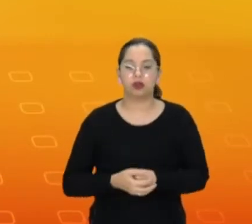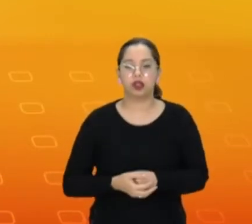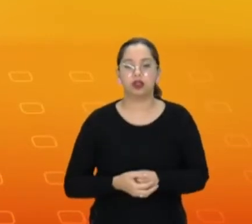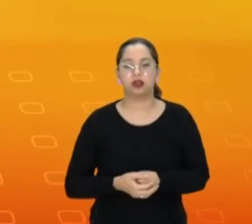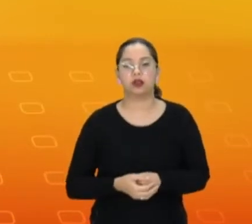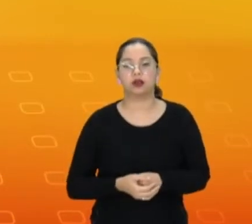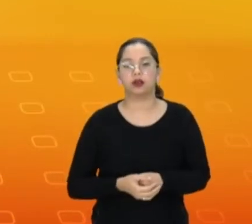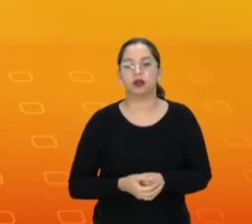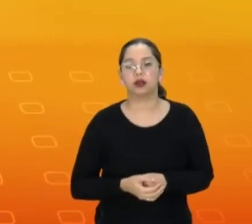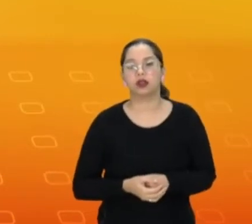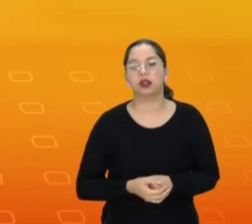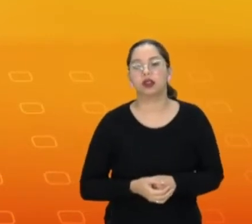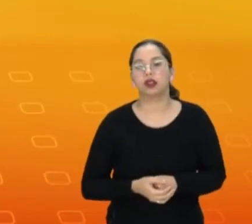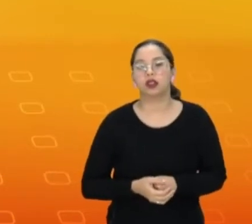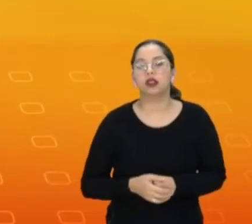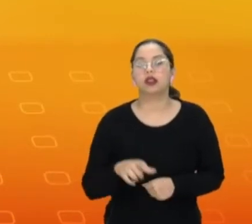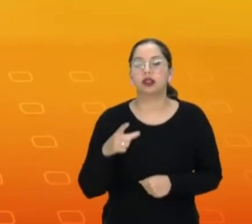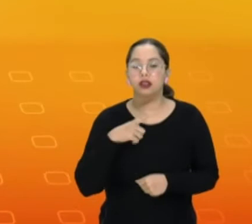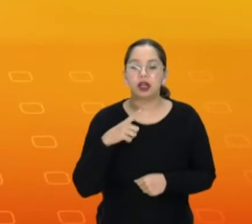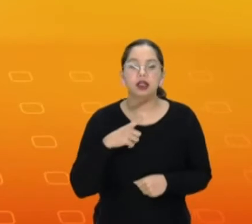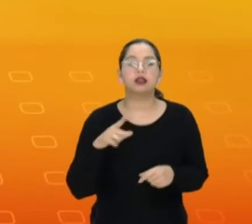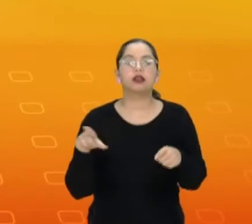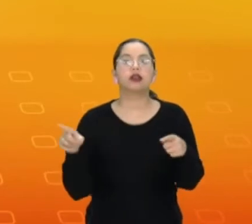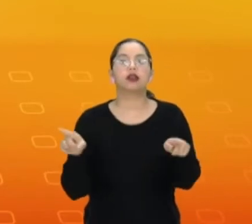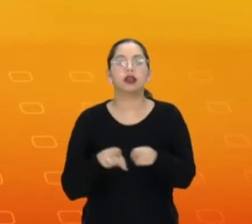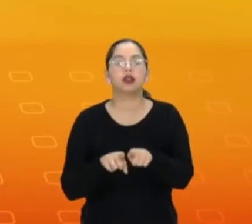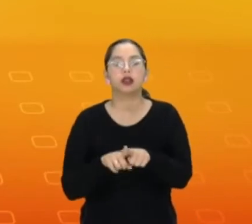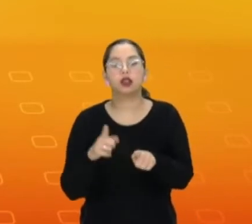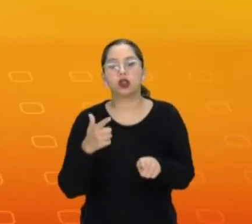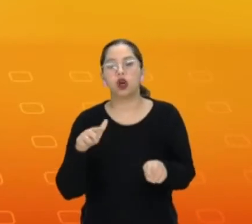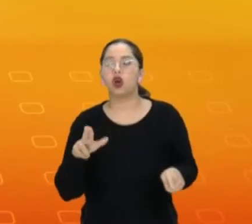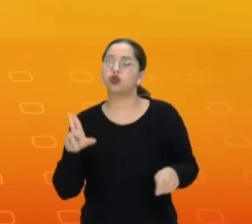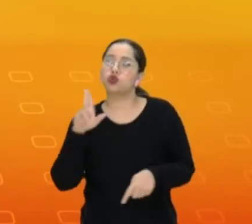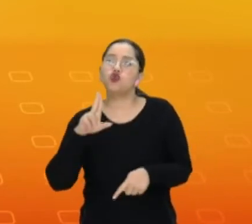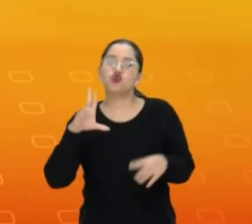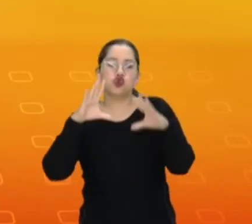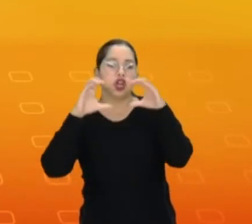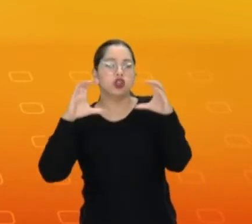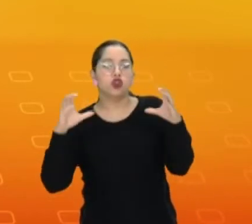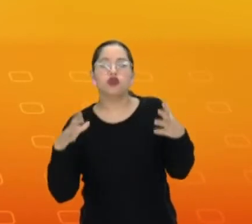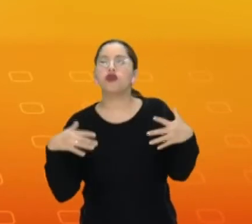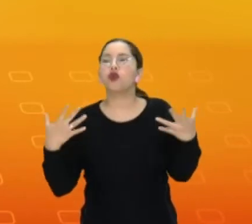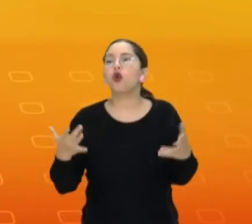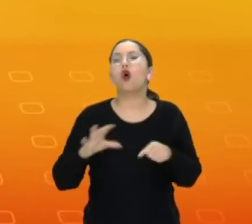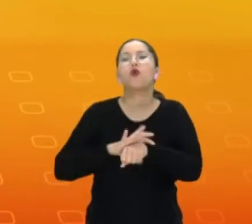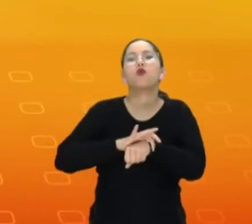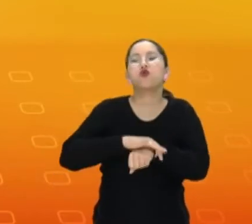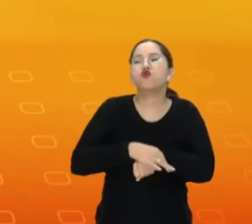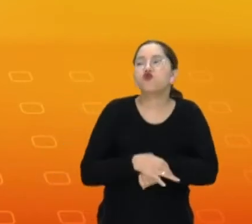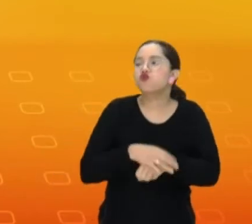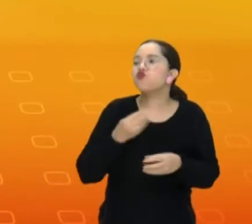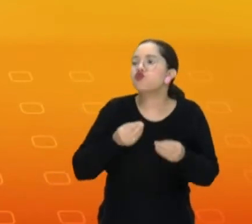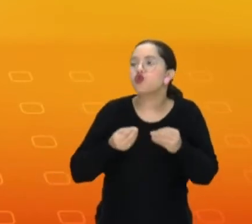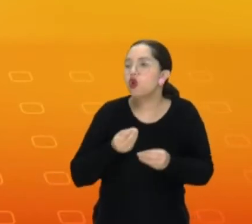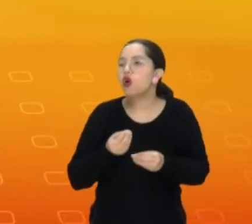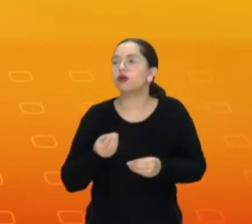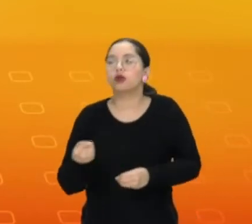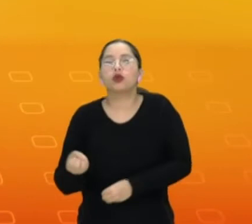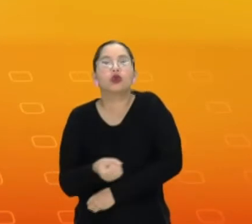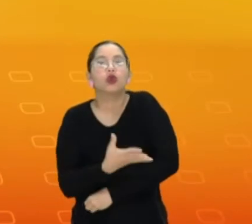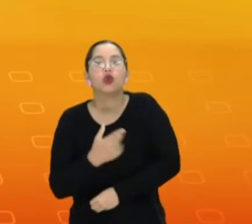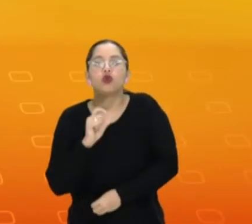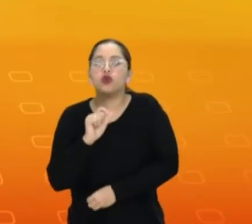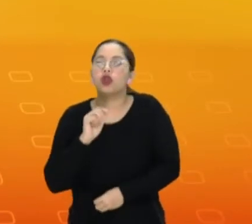questão de querer utilizar lá no é mesmo ter problemas de segurança o Jair para um caminho de renovação de eu já